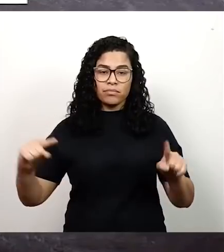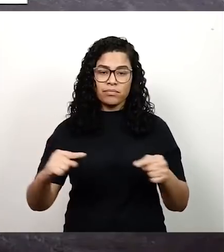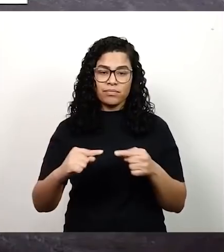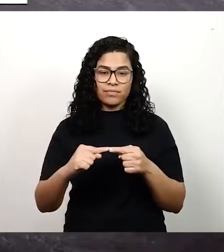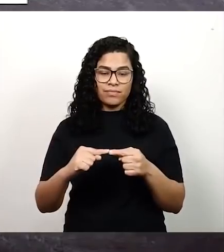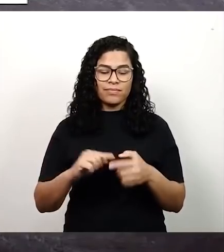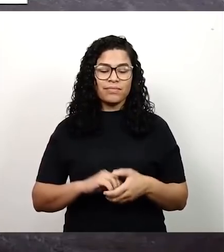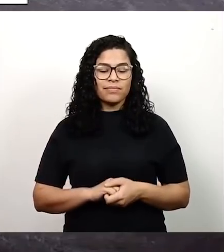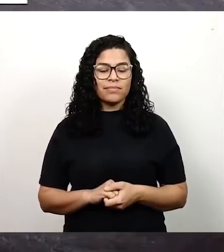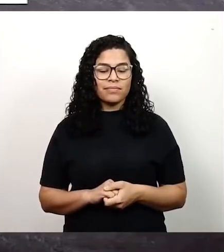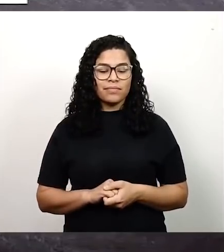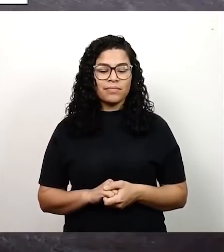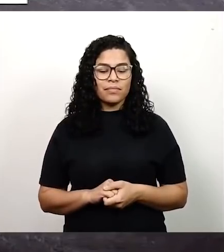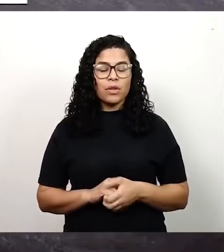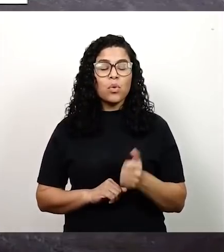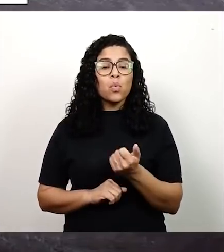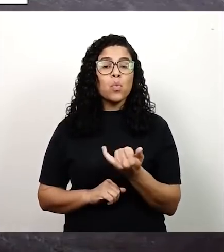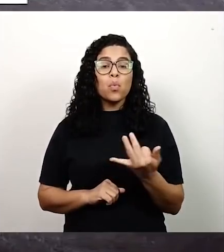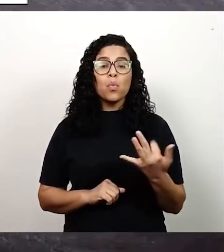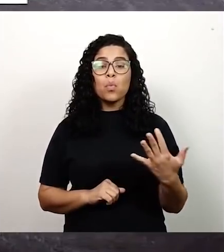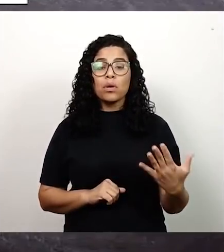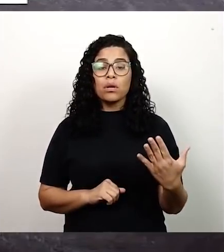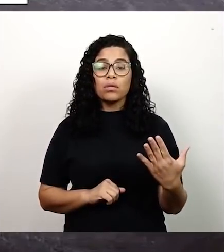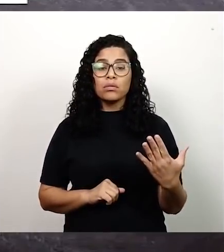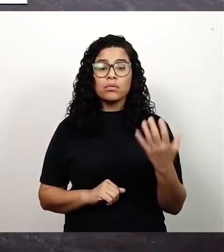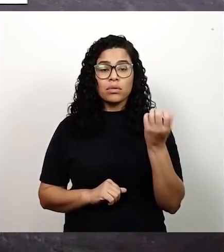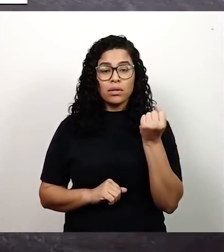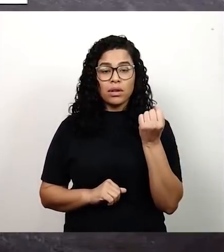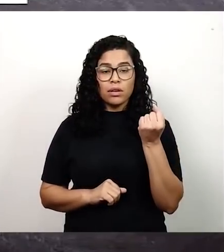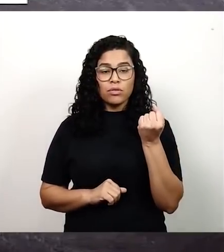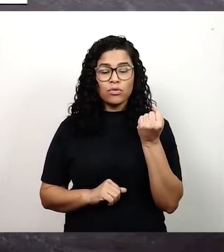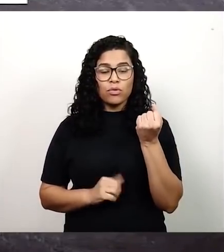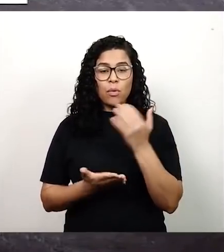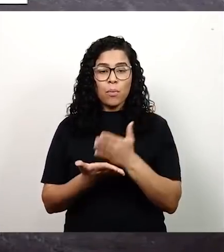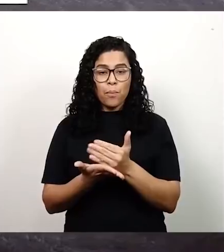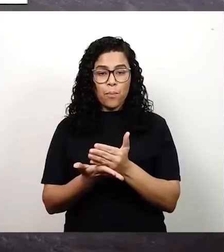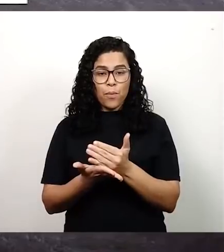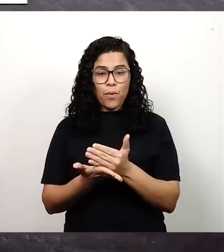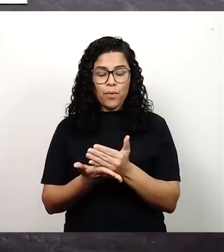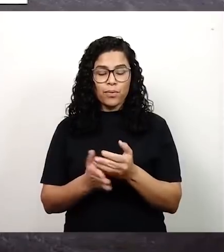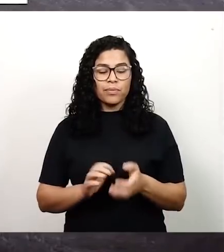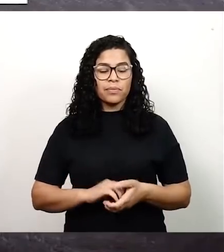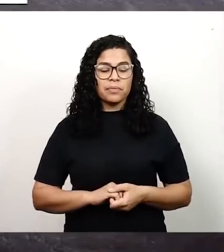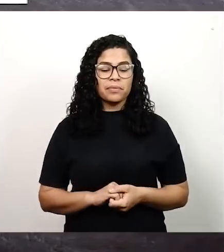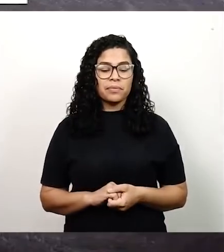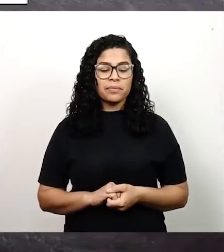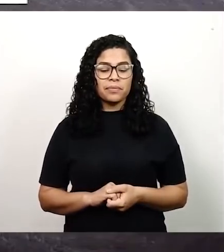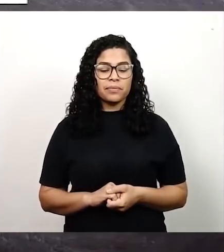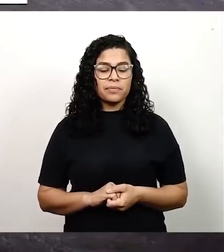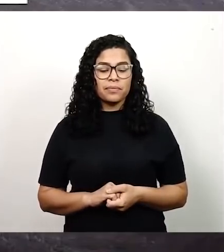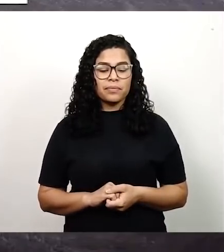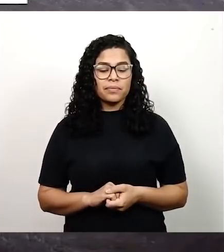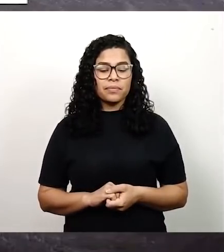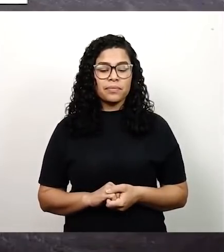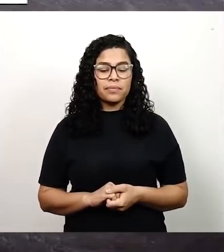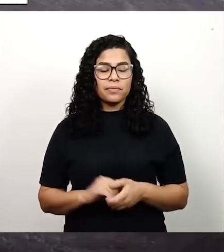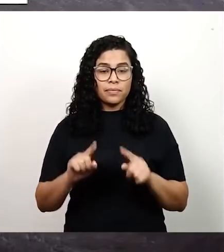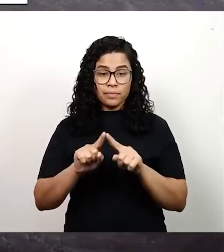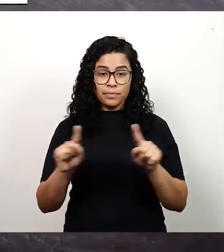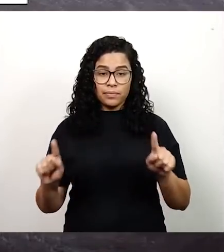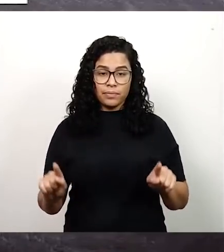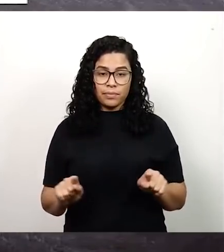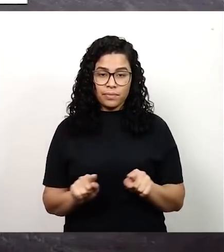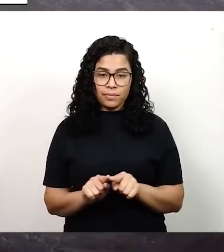a quantidade de leite para o bolo. E aqui eu deixei